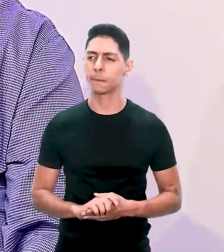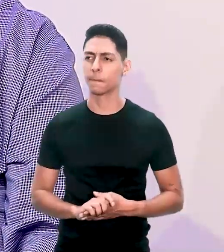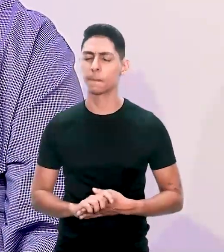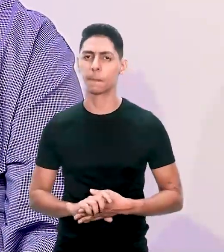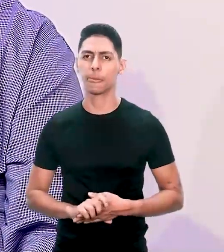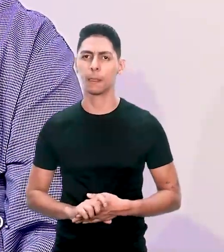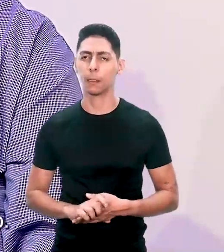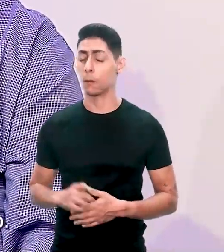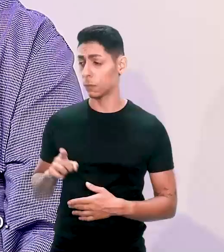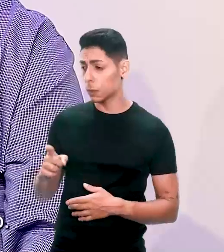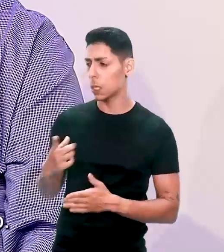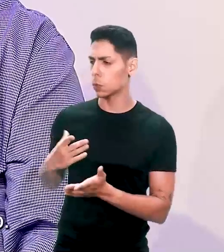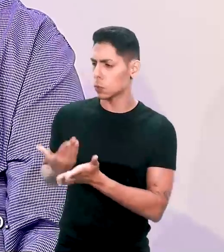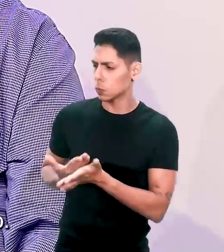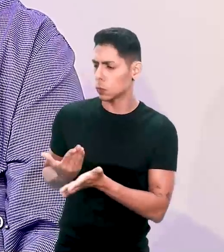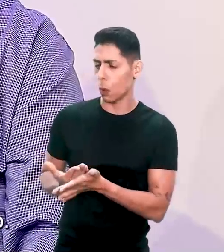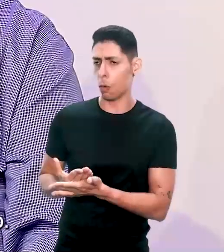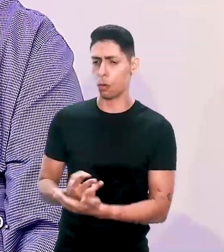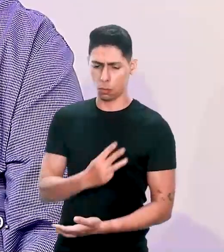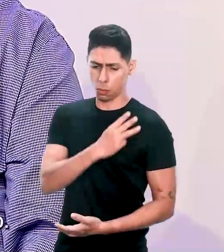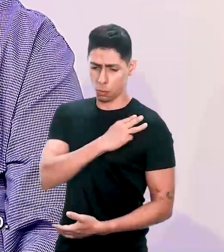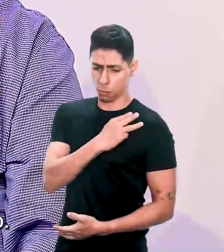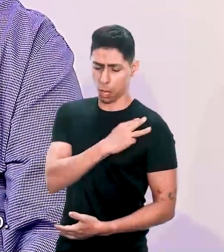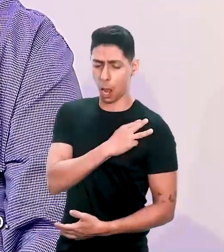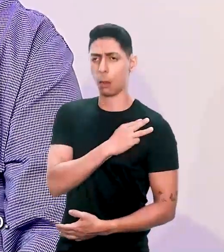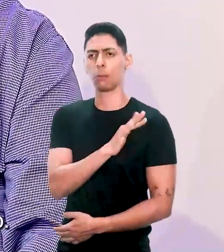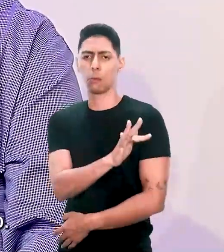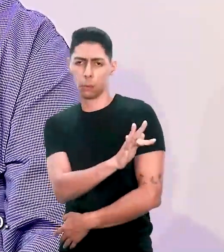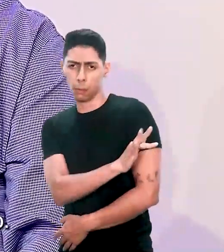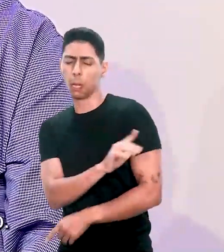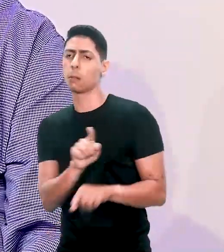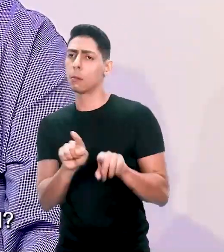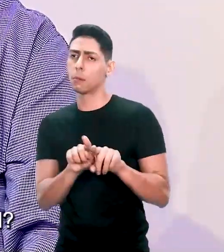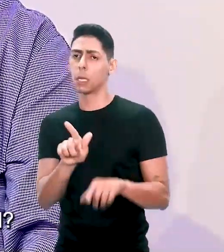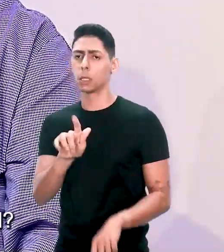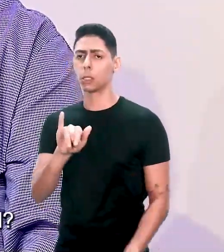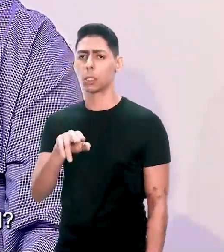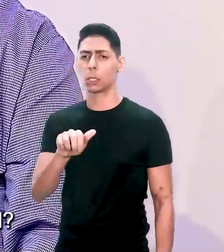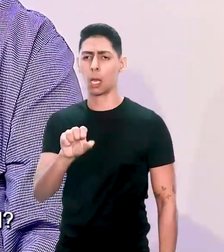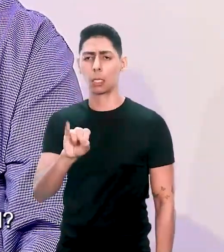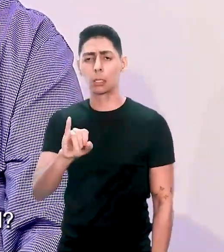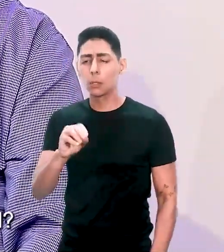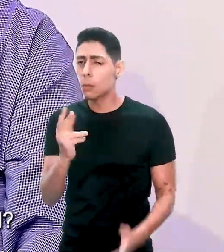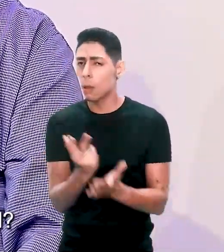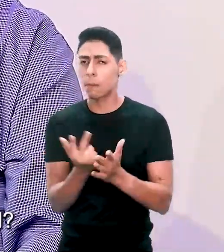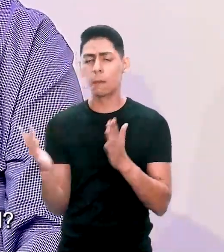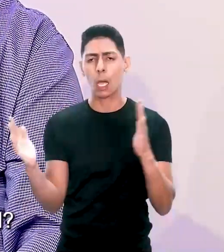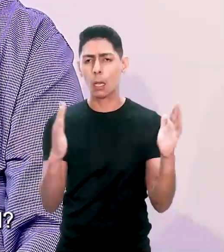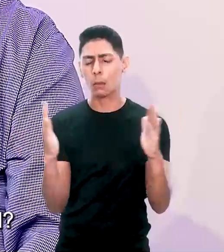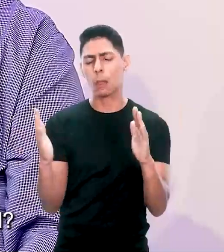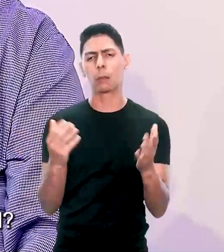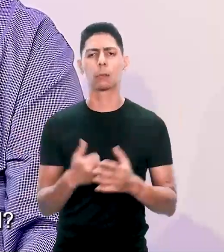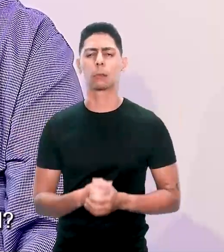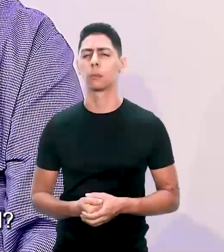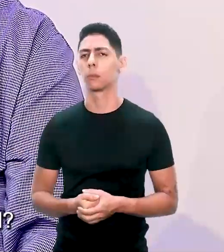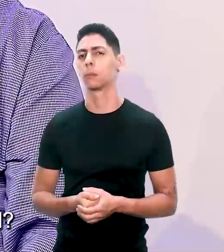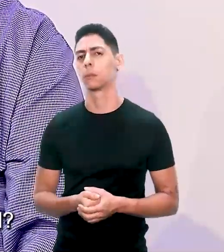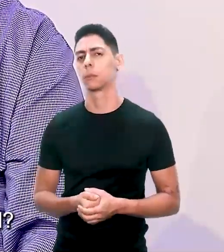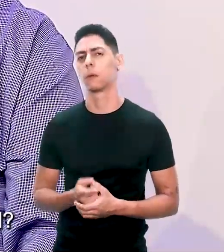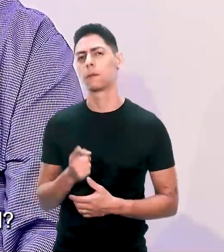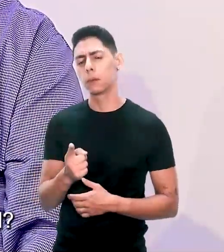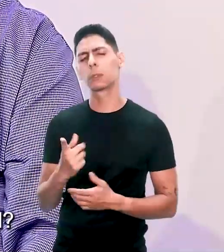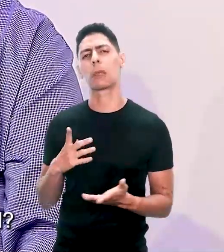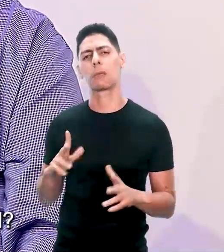esteve no ensino médio, no ensino fundamental, no ginásio, nessa época. Foi. Você chegou